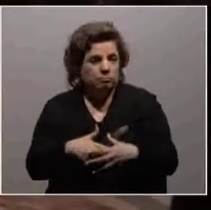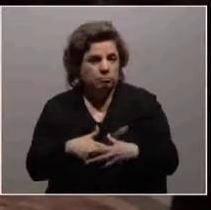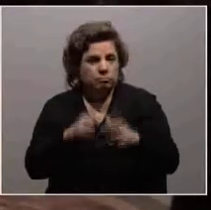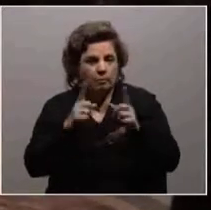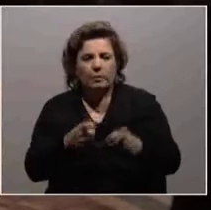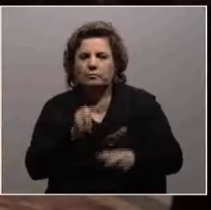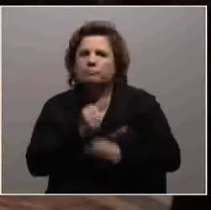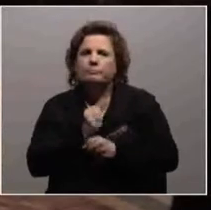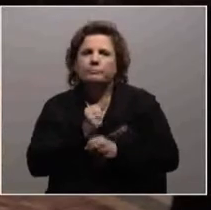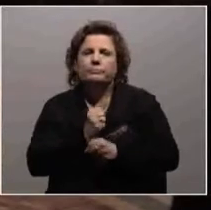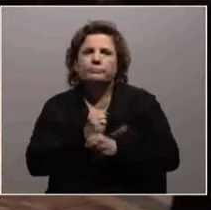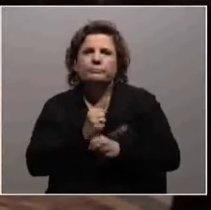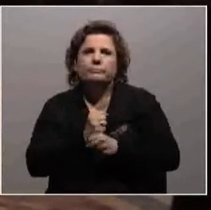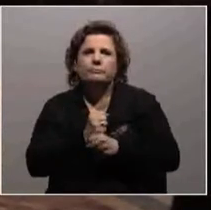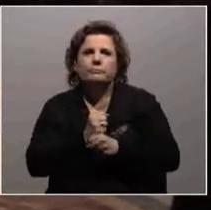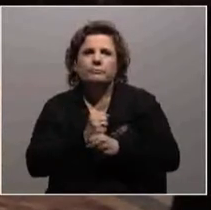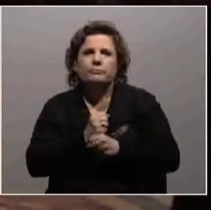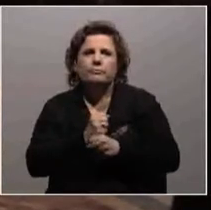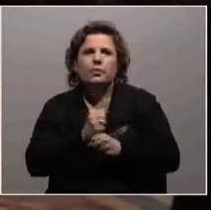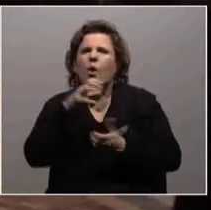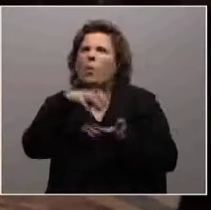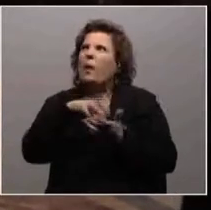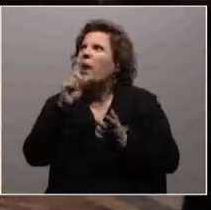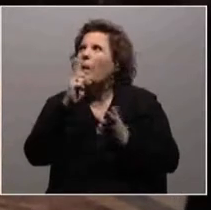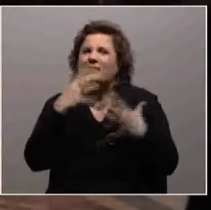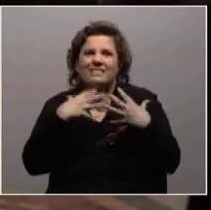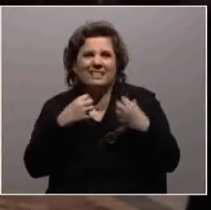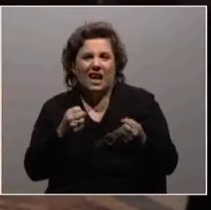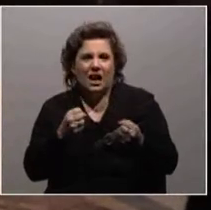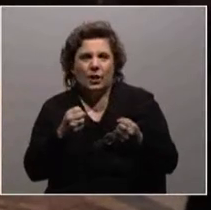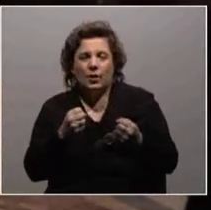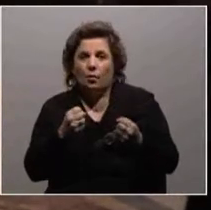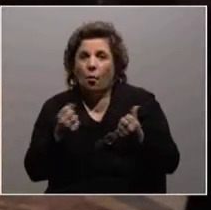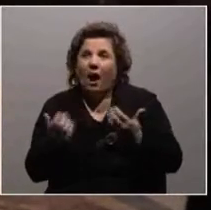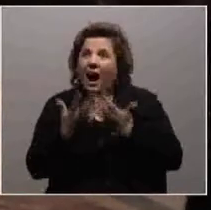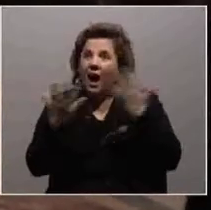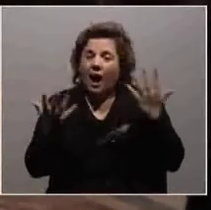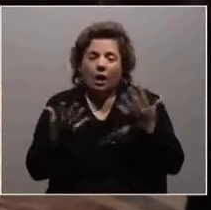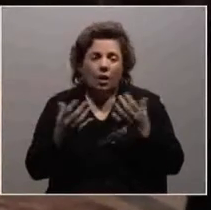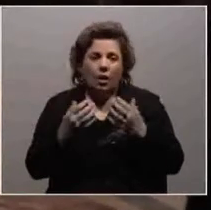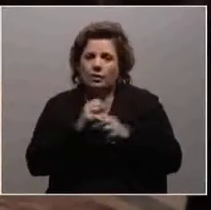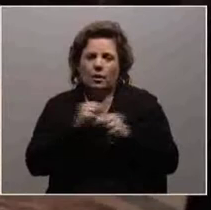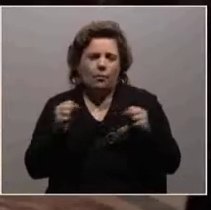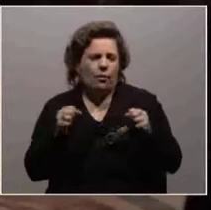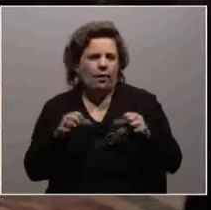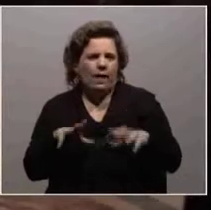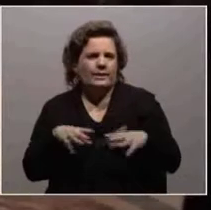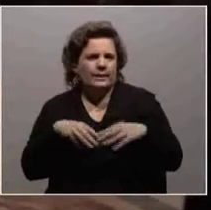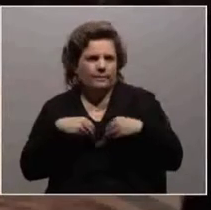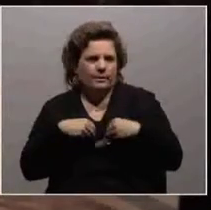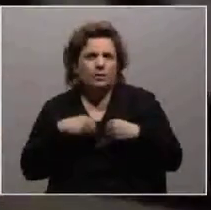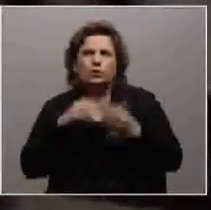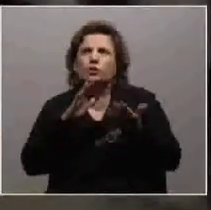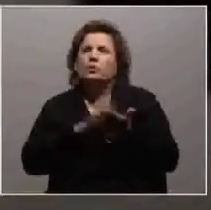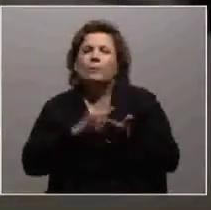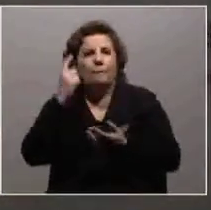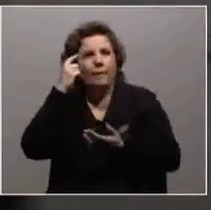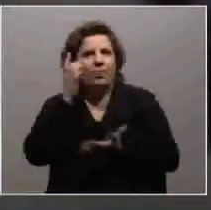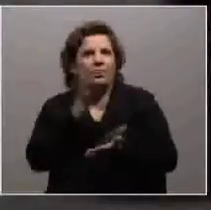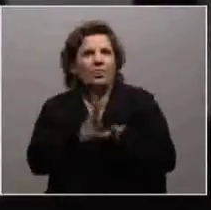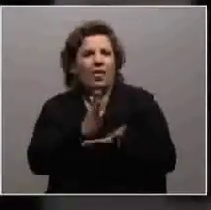trabalhar em local insalubre algo inadmissível do ponto de vista dos direitos humanos